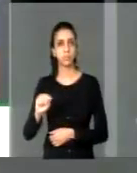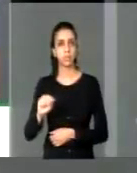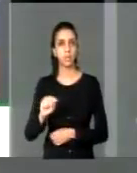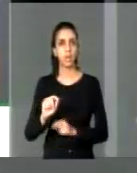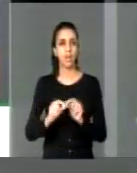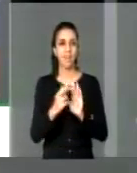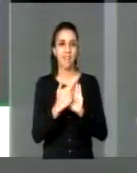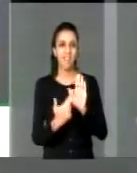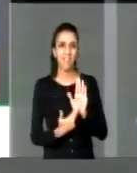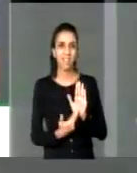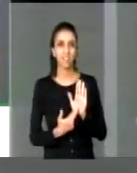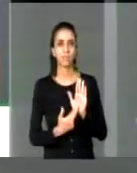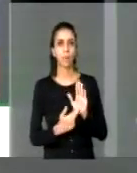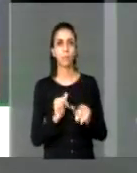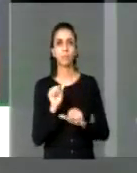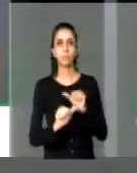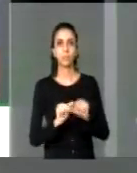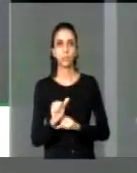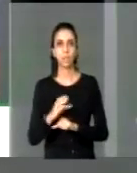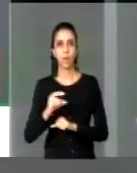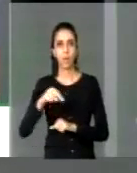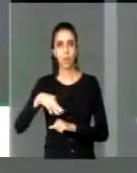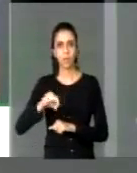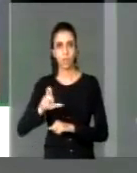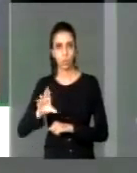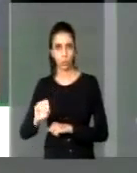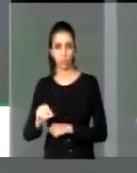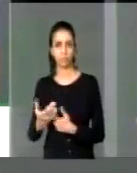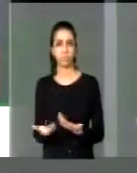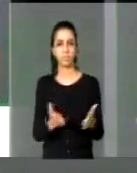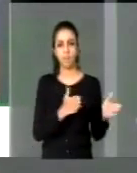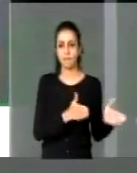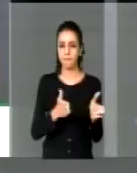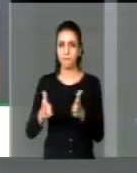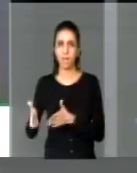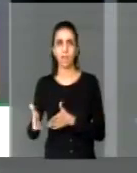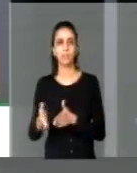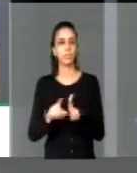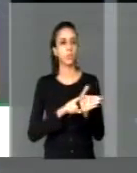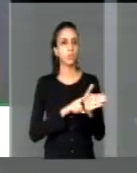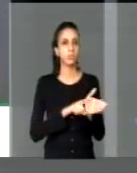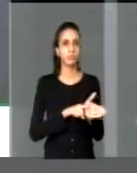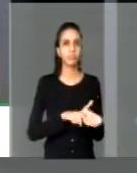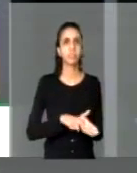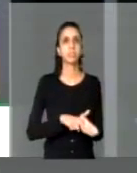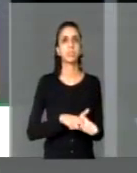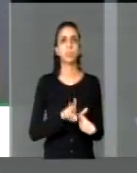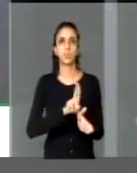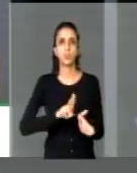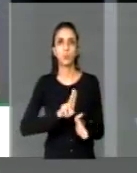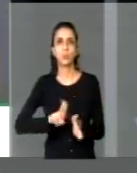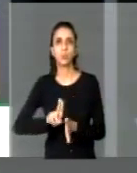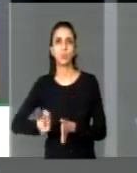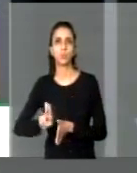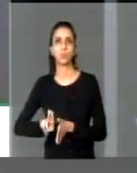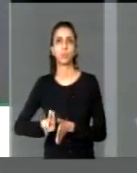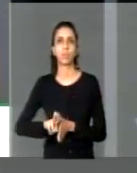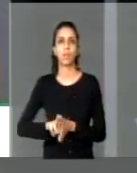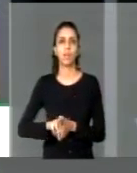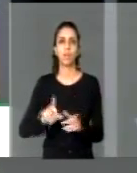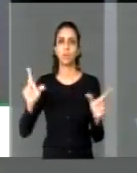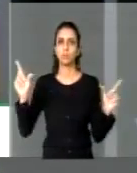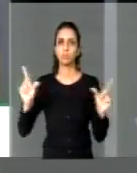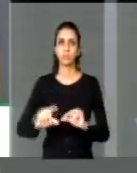no conteúdo local. As fases de exploração e desenvolvimento caem para 29% e